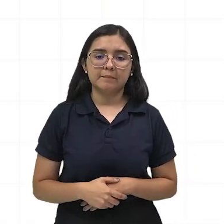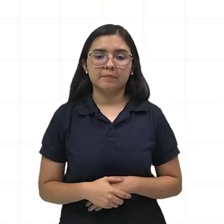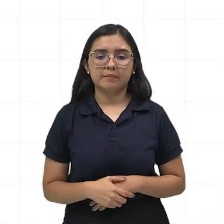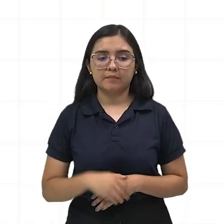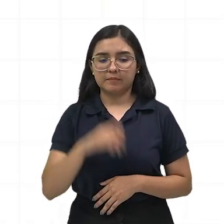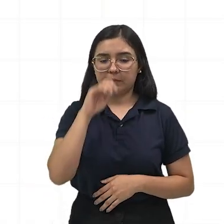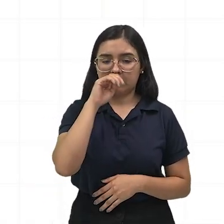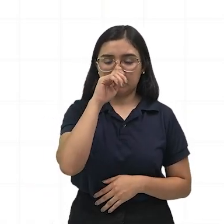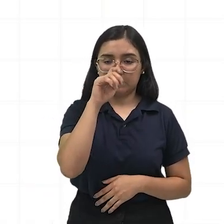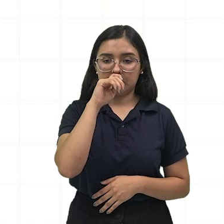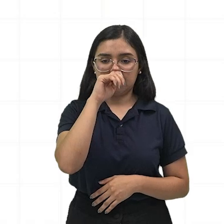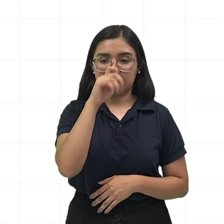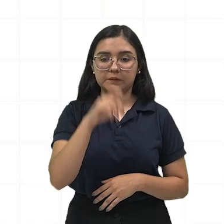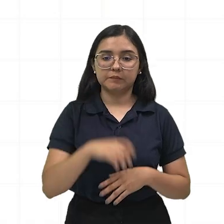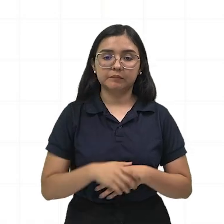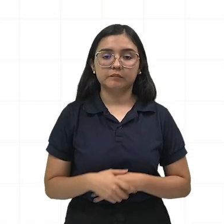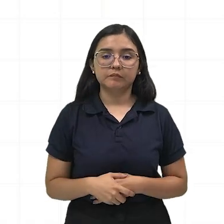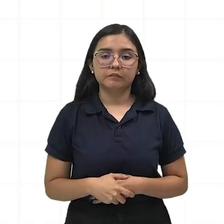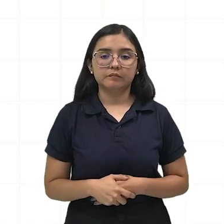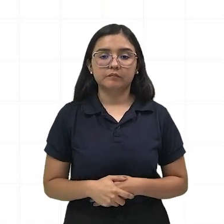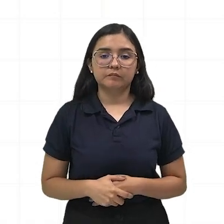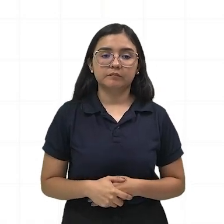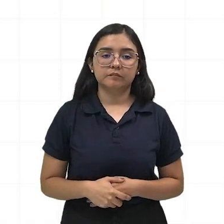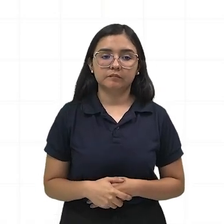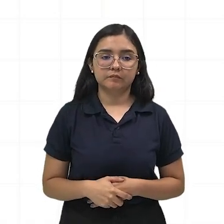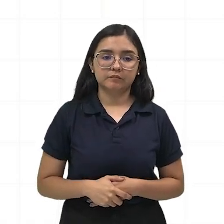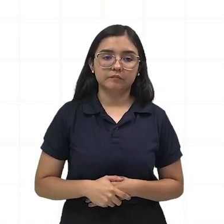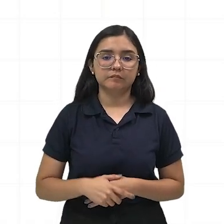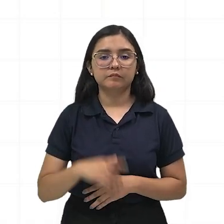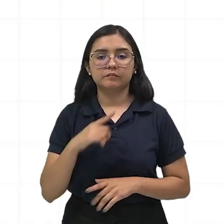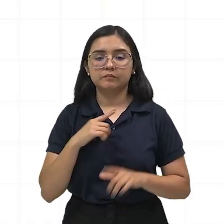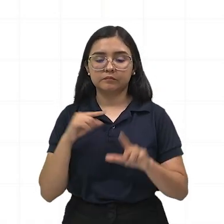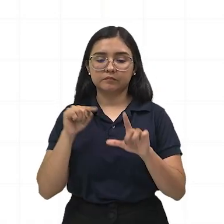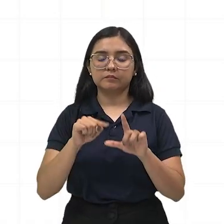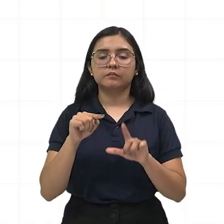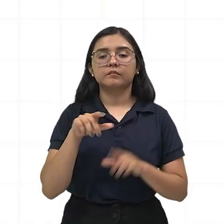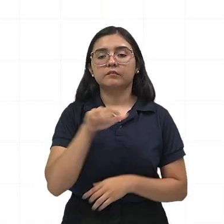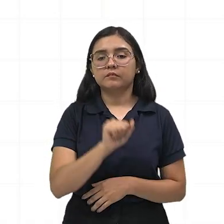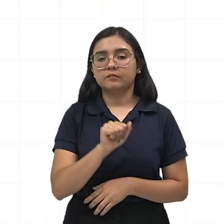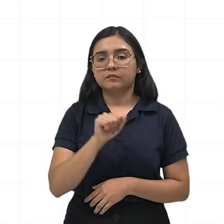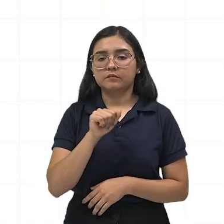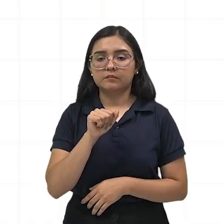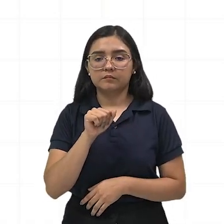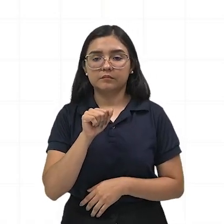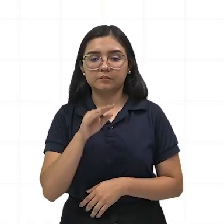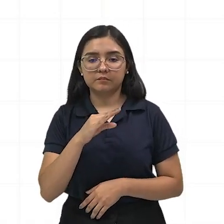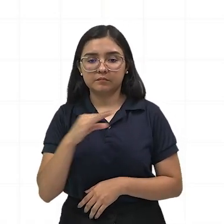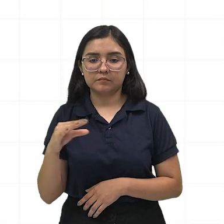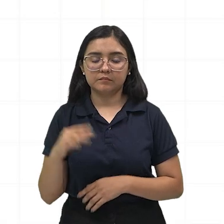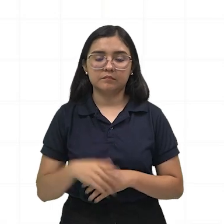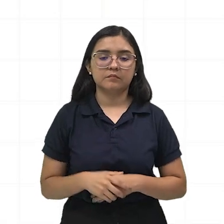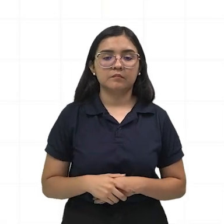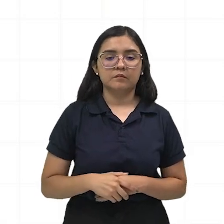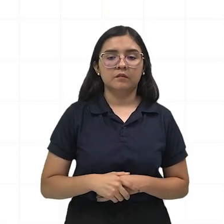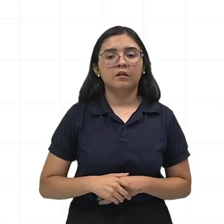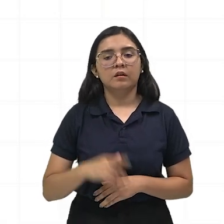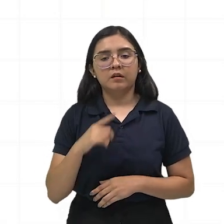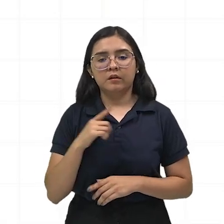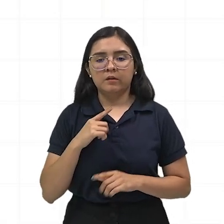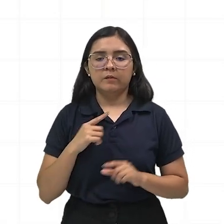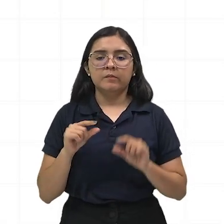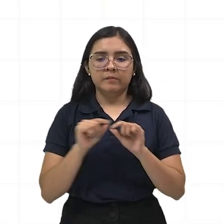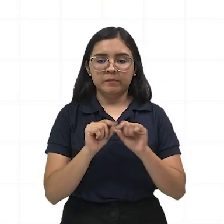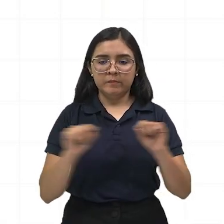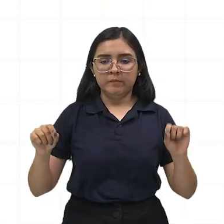aqui. Então, aqui, ó, em outros termos, cada ponto ABC está na mesma distância do eixo X